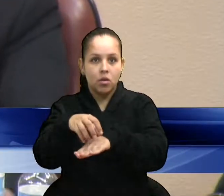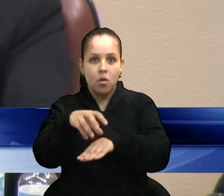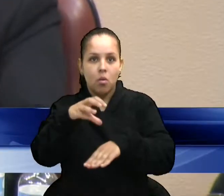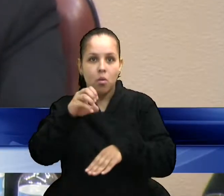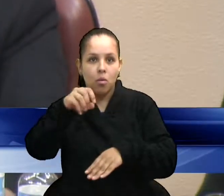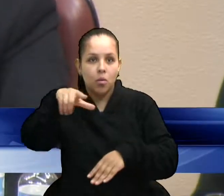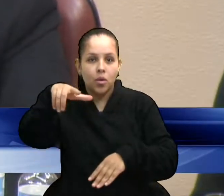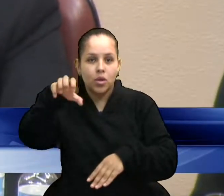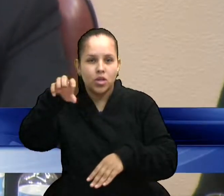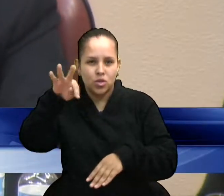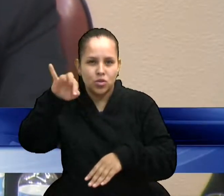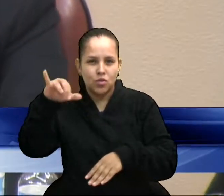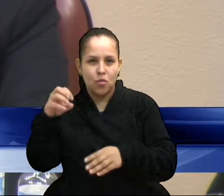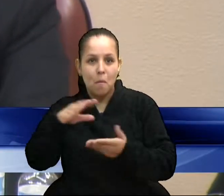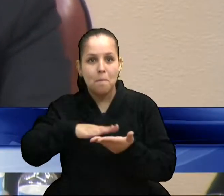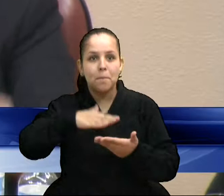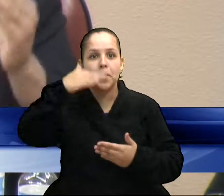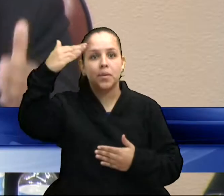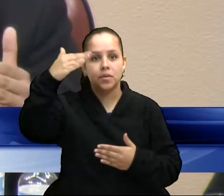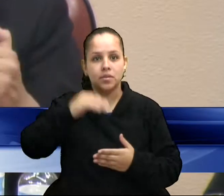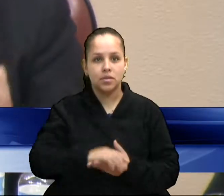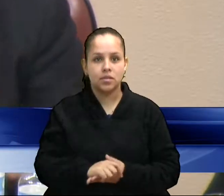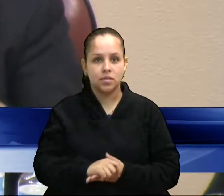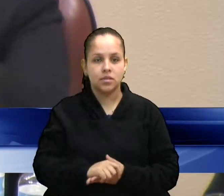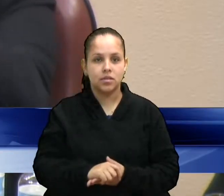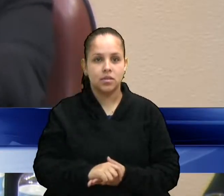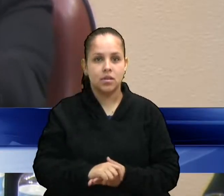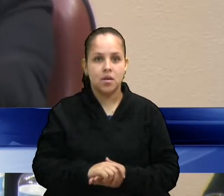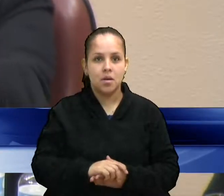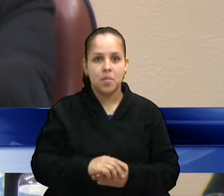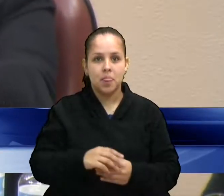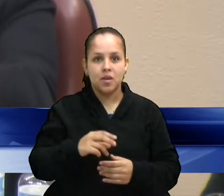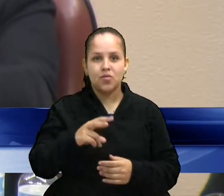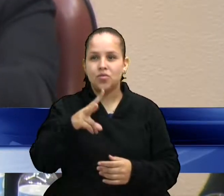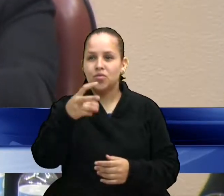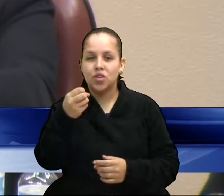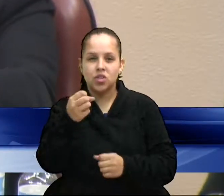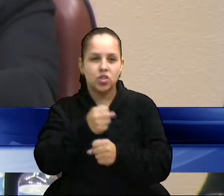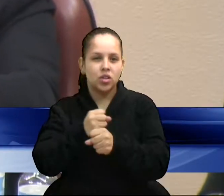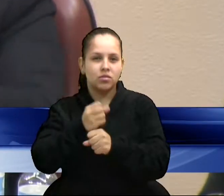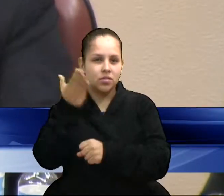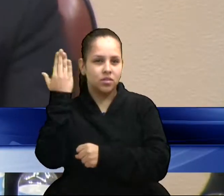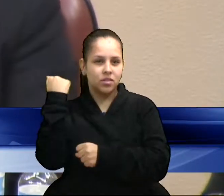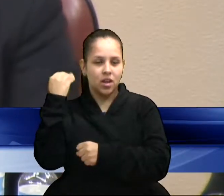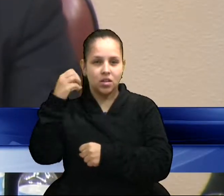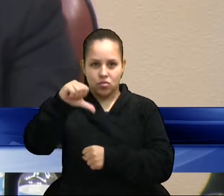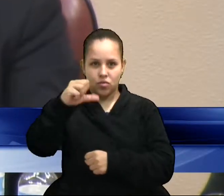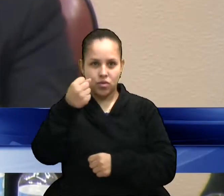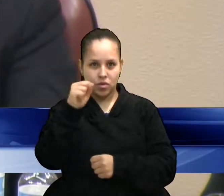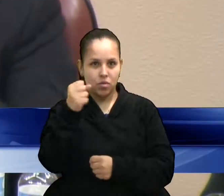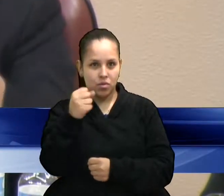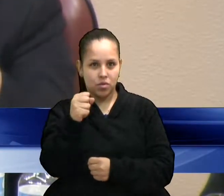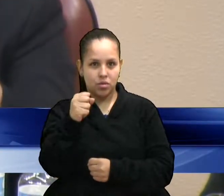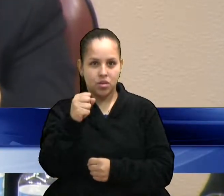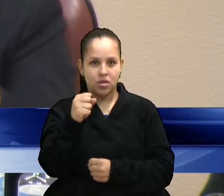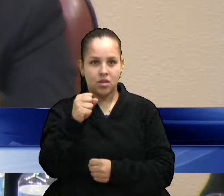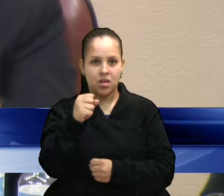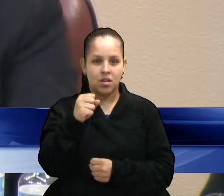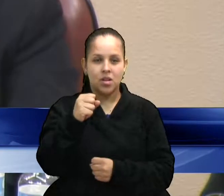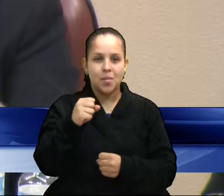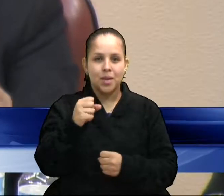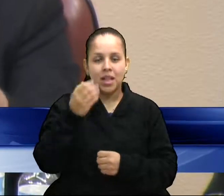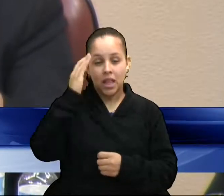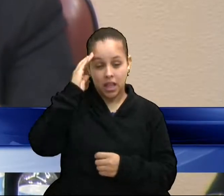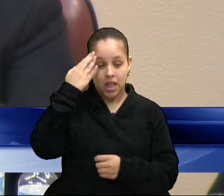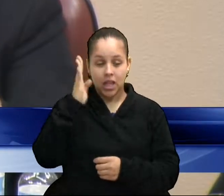né? E por que isso, pessoal? Porque 98 são 20 anos atrás, né? Rapidamente, só para vocês